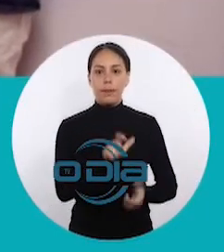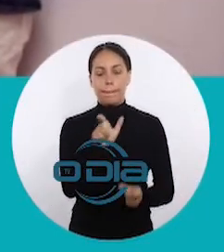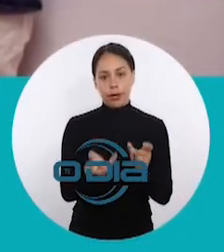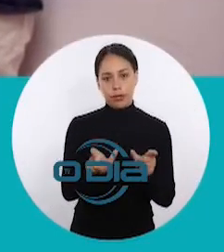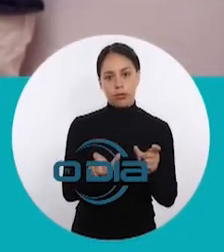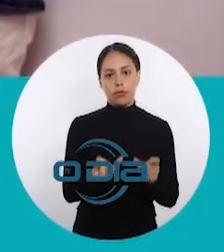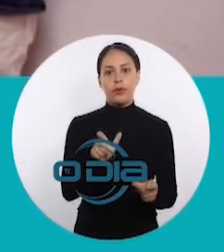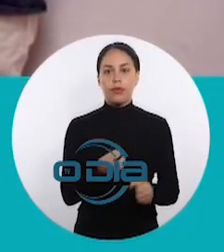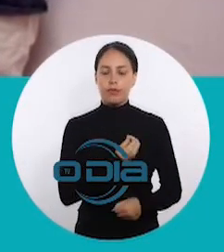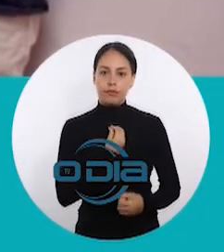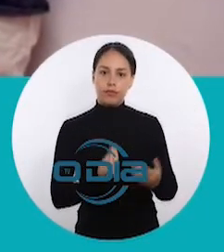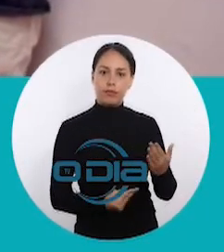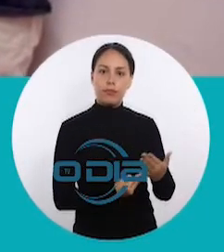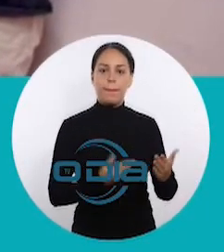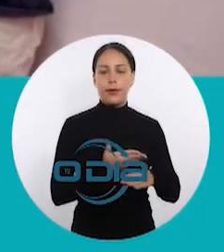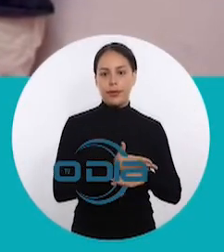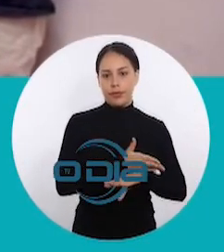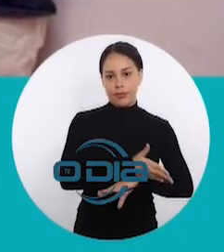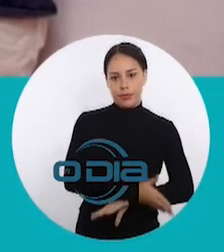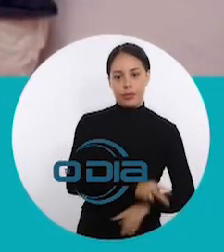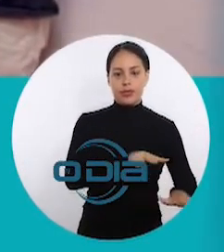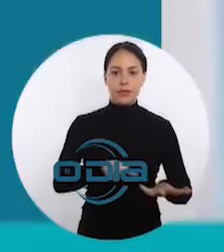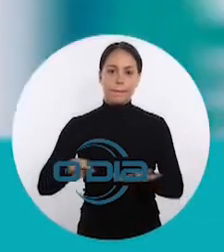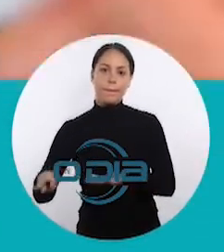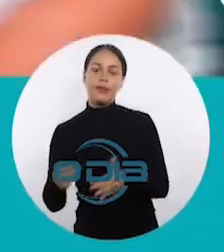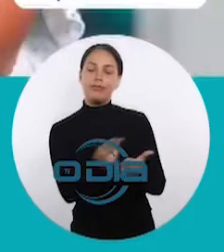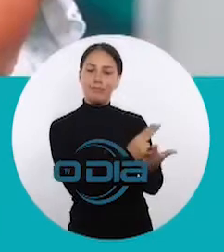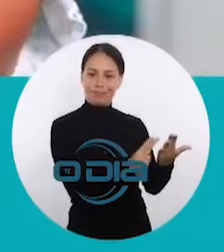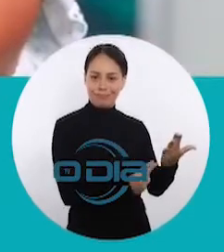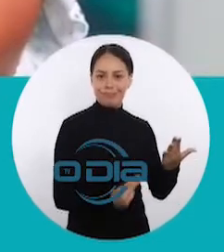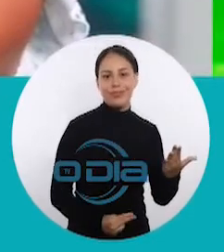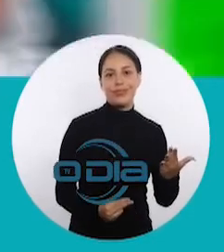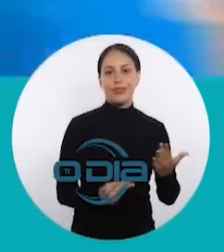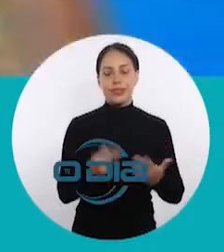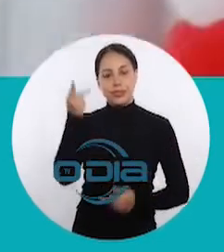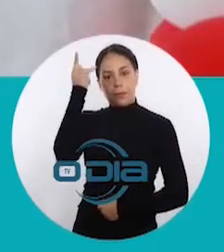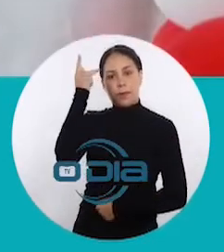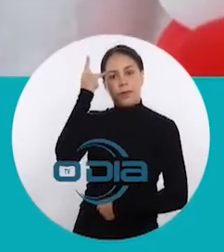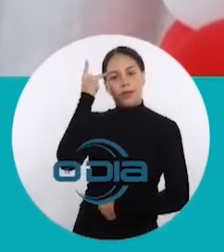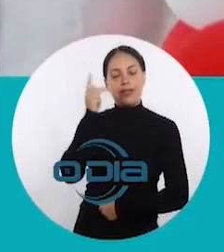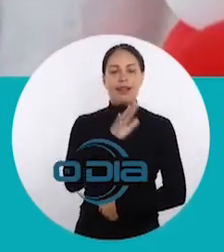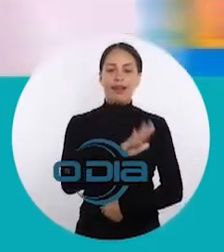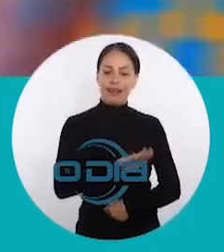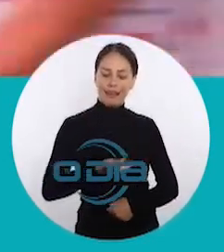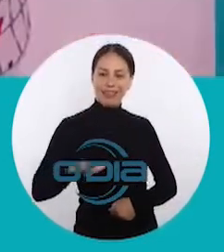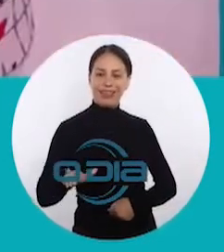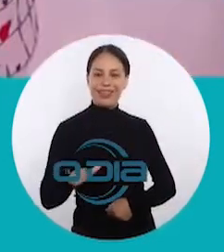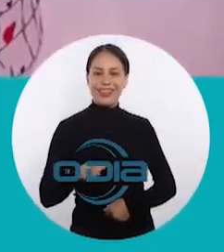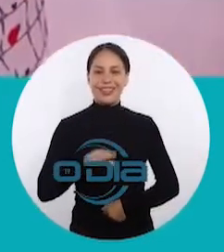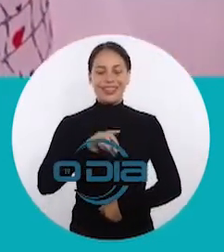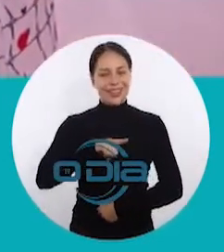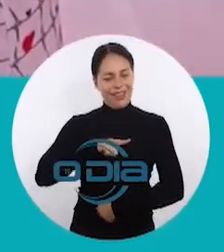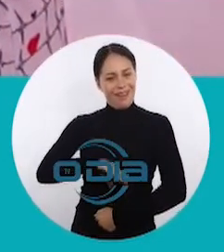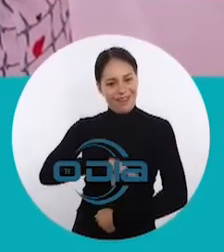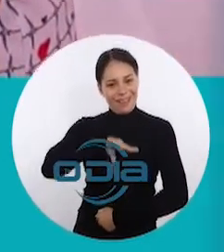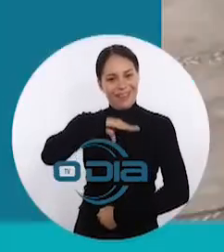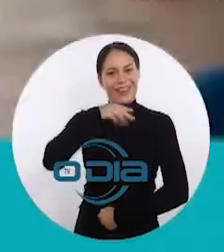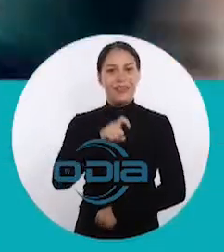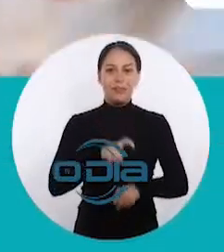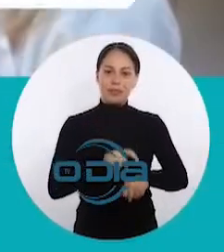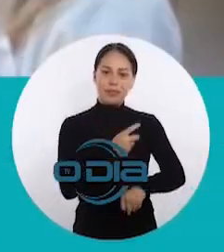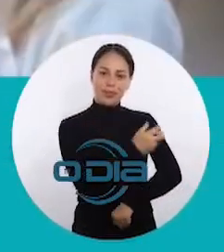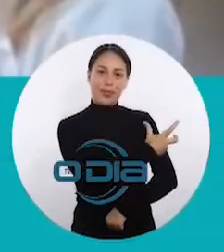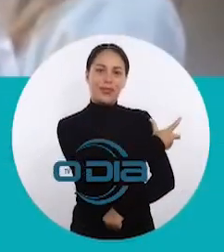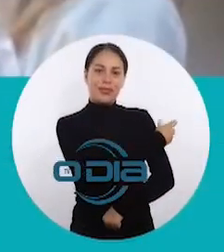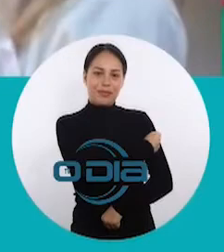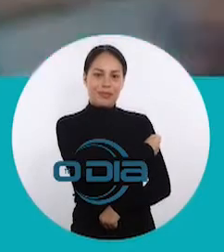do centenário da Semana de Arte Moderna em São Paulo. Crianças dão demonstração de coragem durante vacinação contra a Covid.